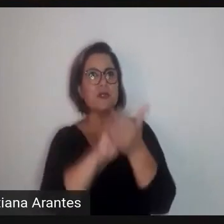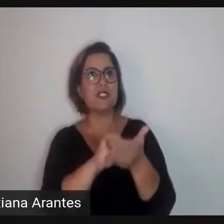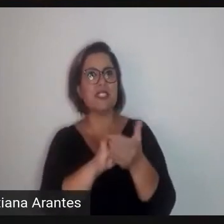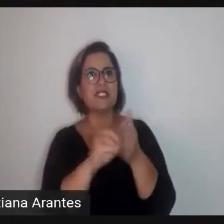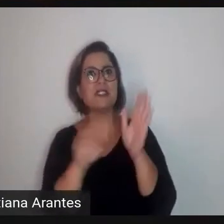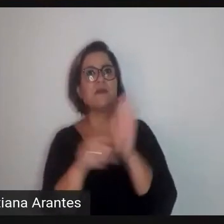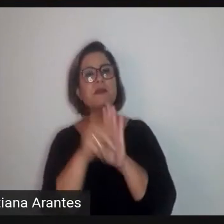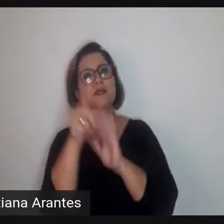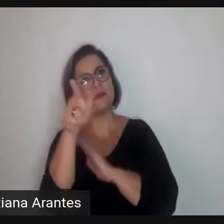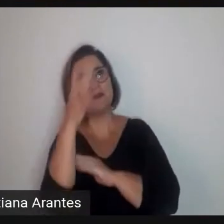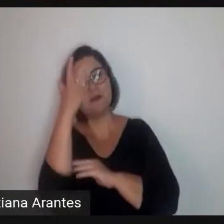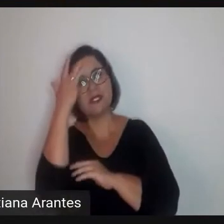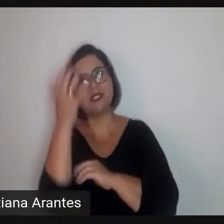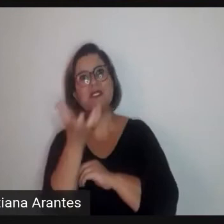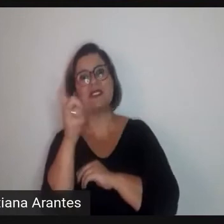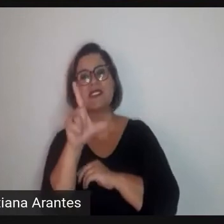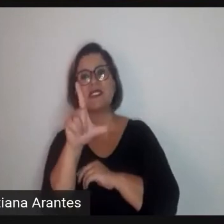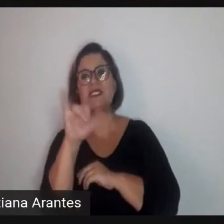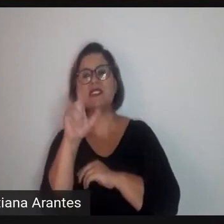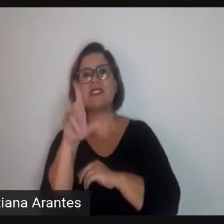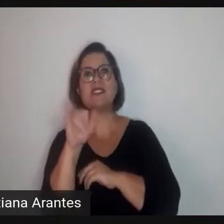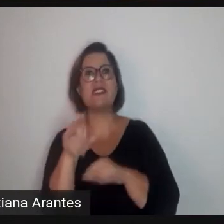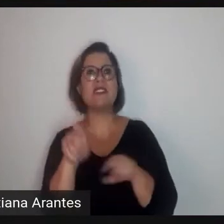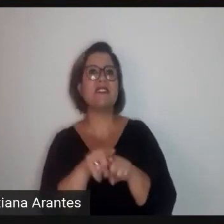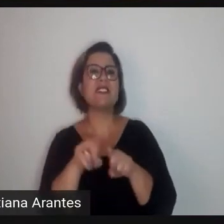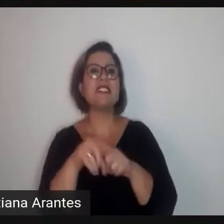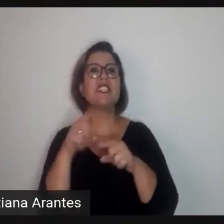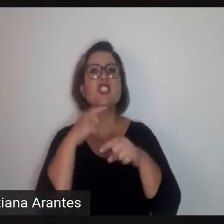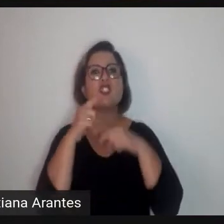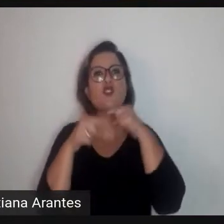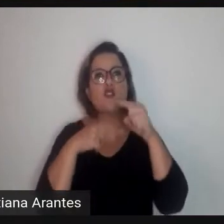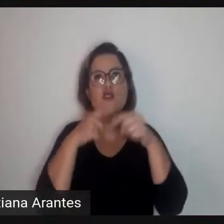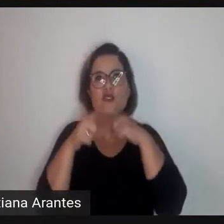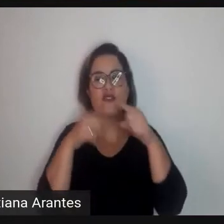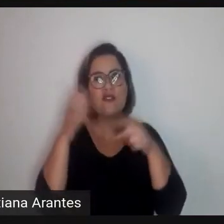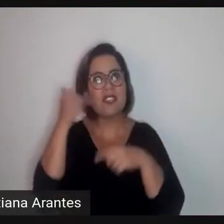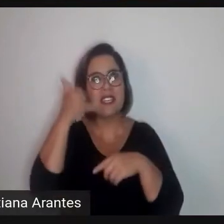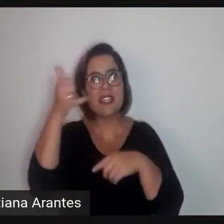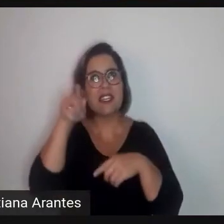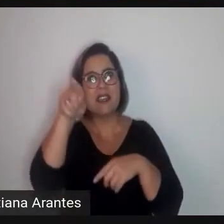institucional dela para tirar dúvidas quem tiver interesse,